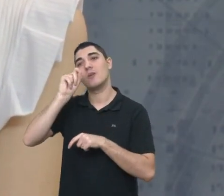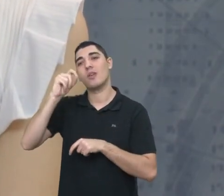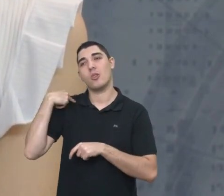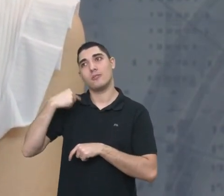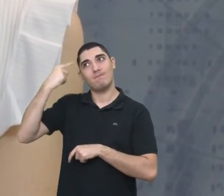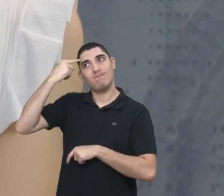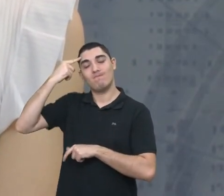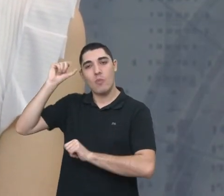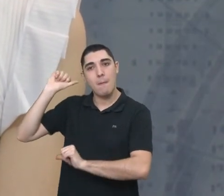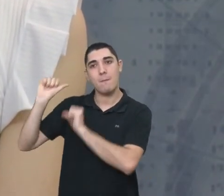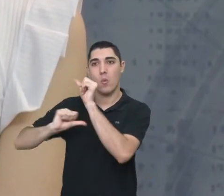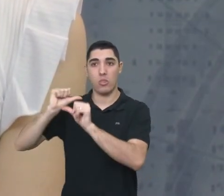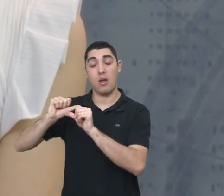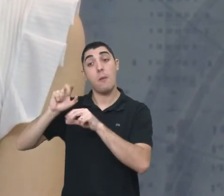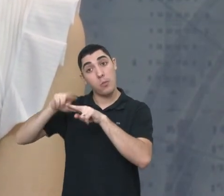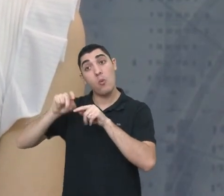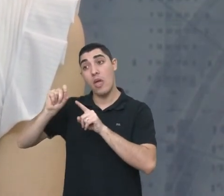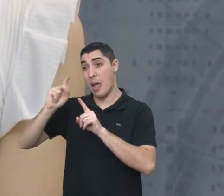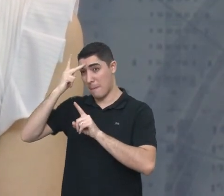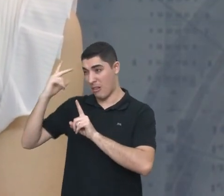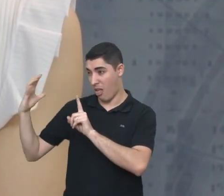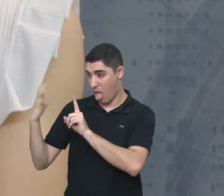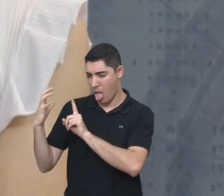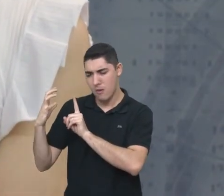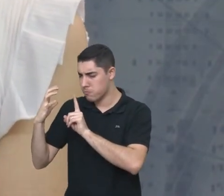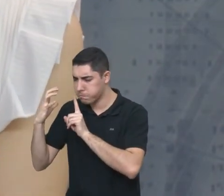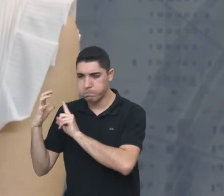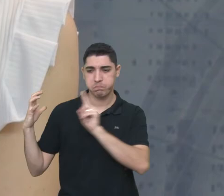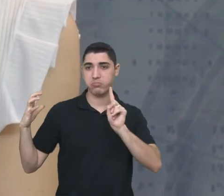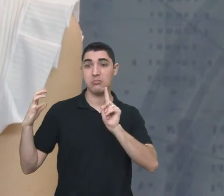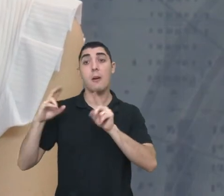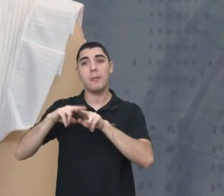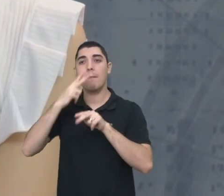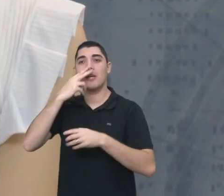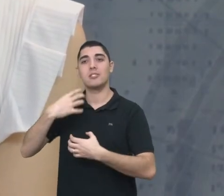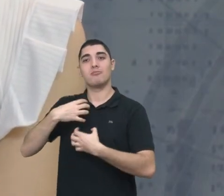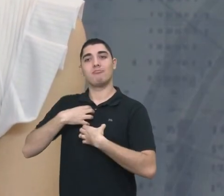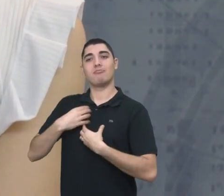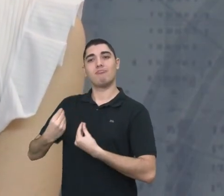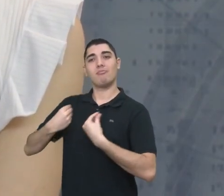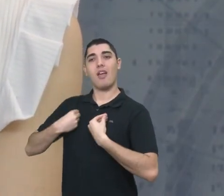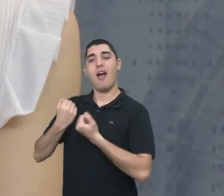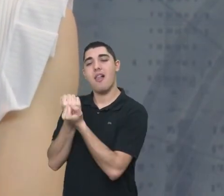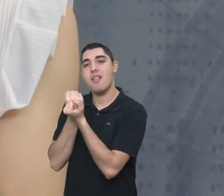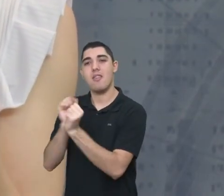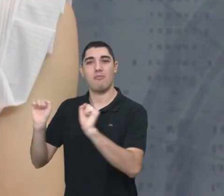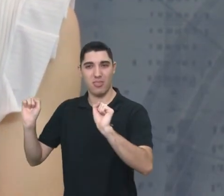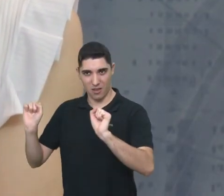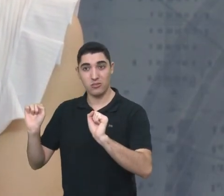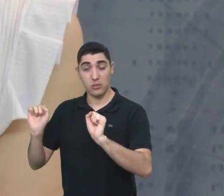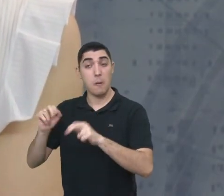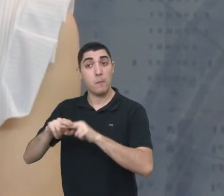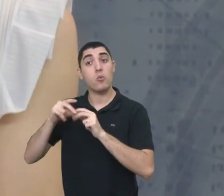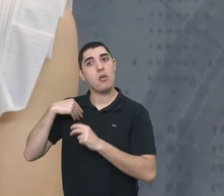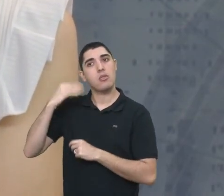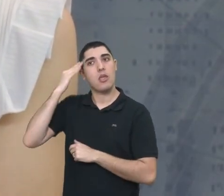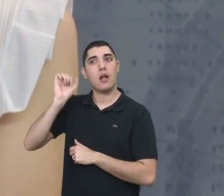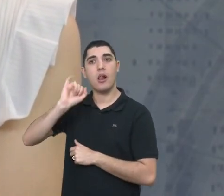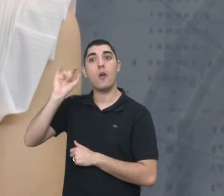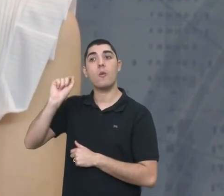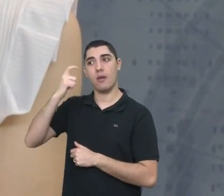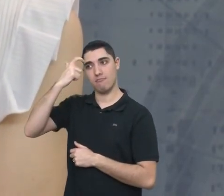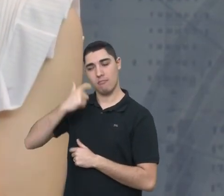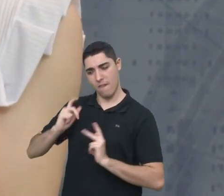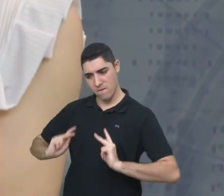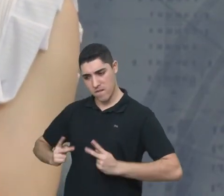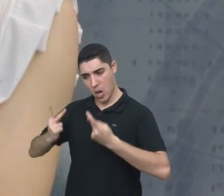ver além. É um remar contra a maré, mas é um trabalho muito libertador, quando você começa a finalmente entender que o seu valor